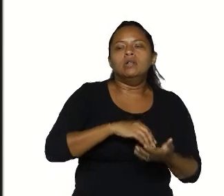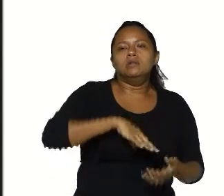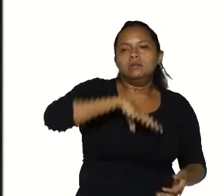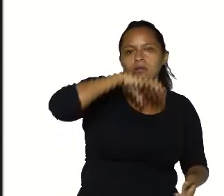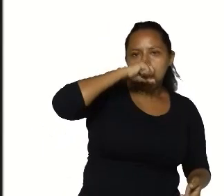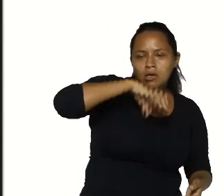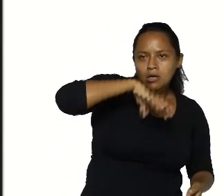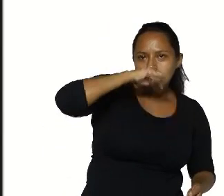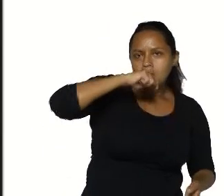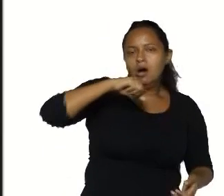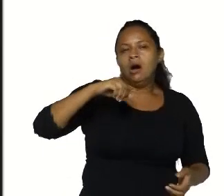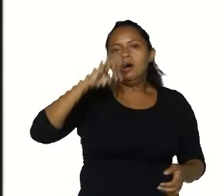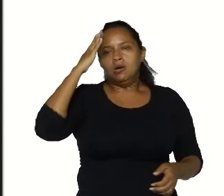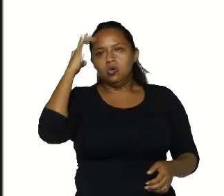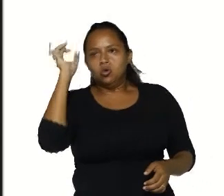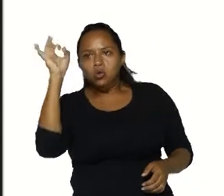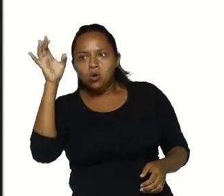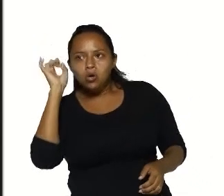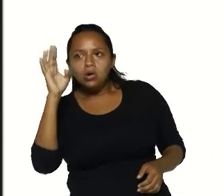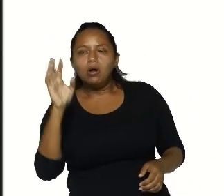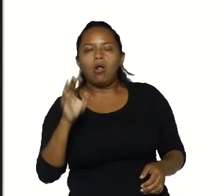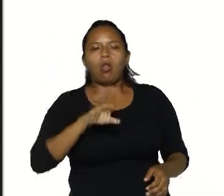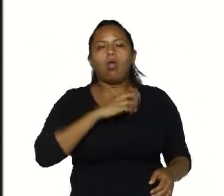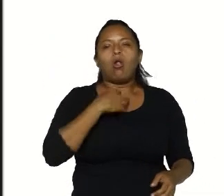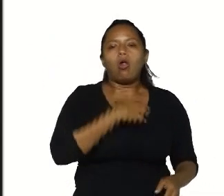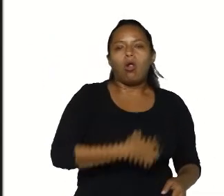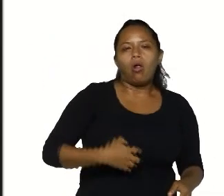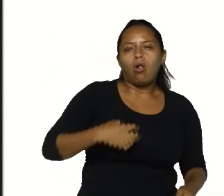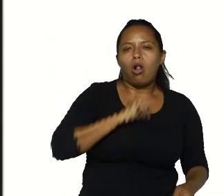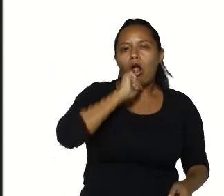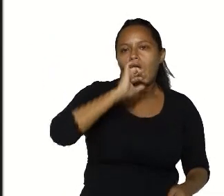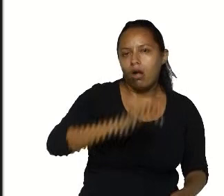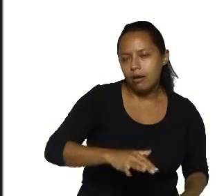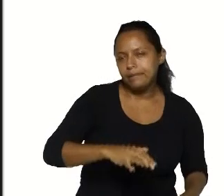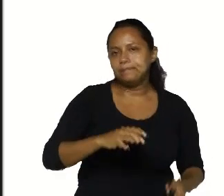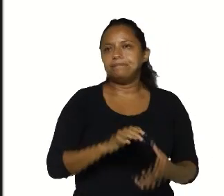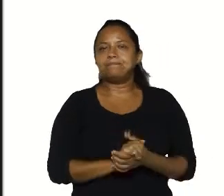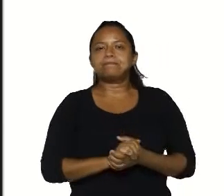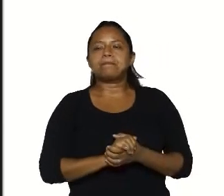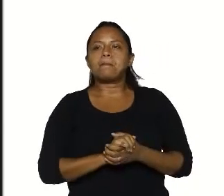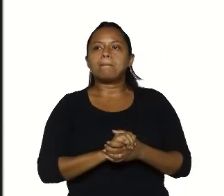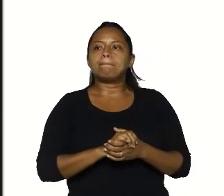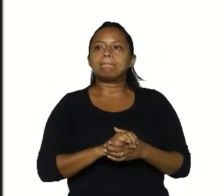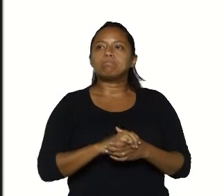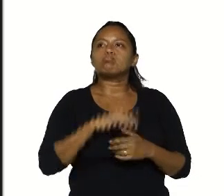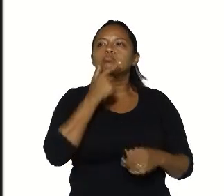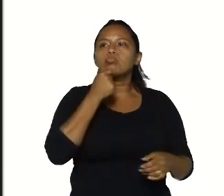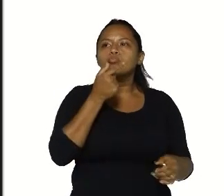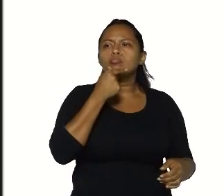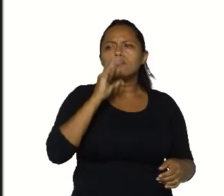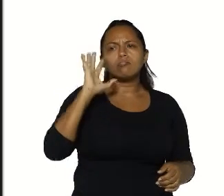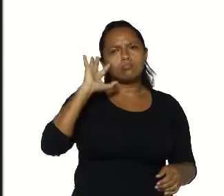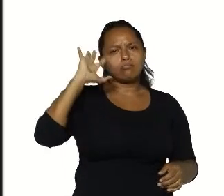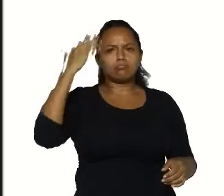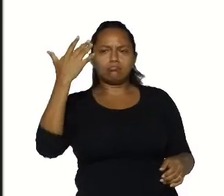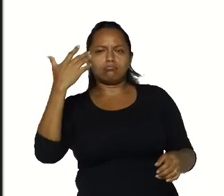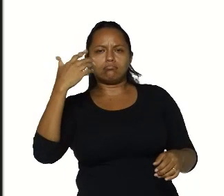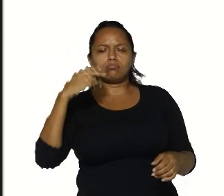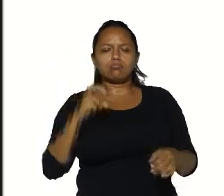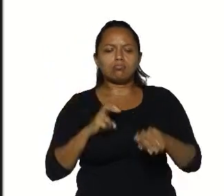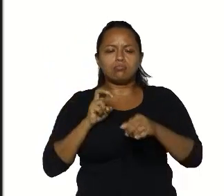ar, dores de cabeça e náuseas. Uma das medidas tomadas pelos alpinistas é